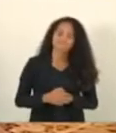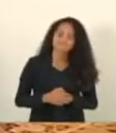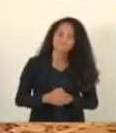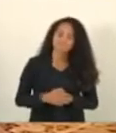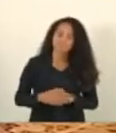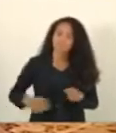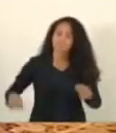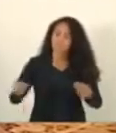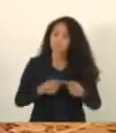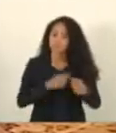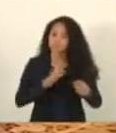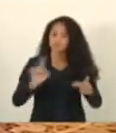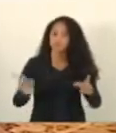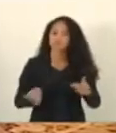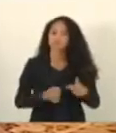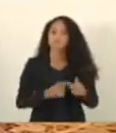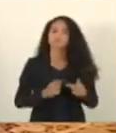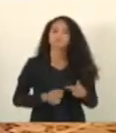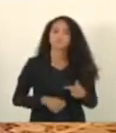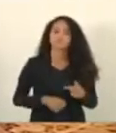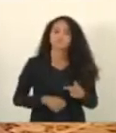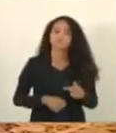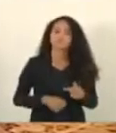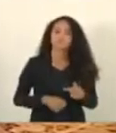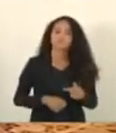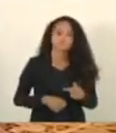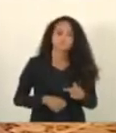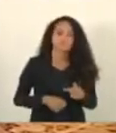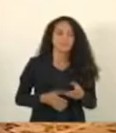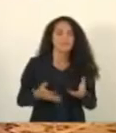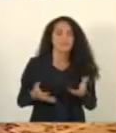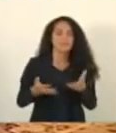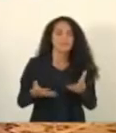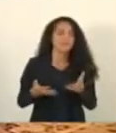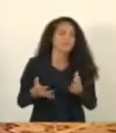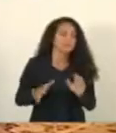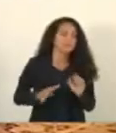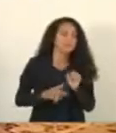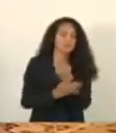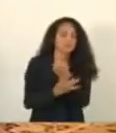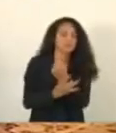Segundo, quer mascarar a segurança pública